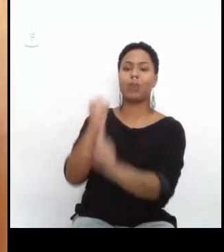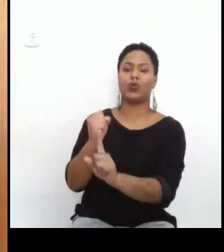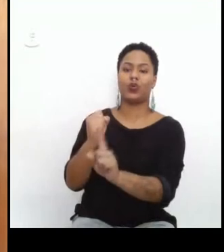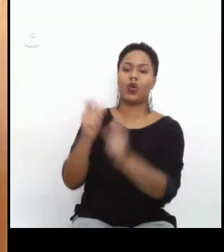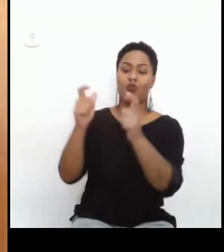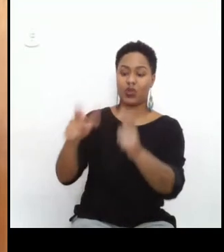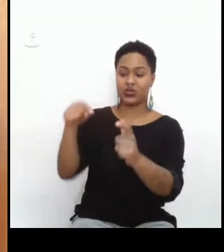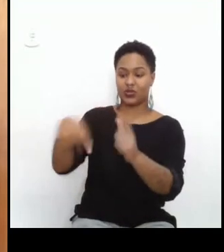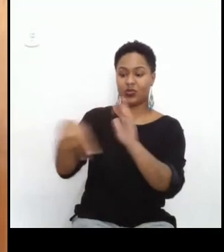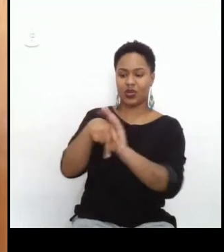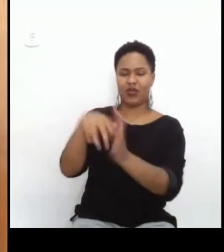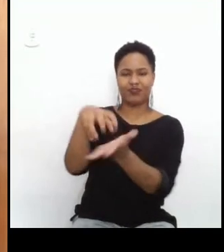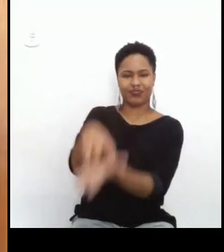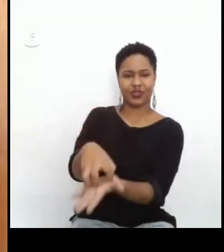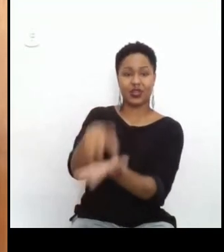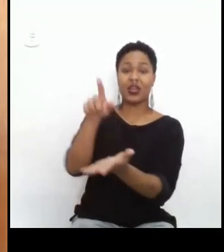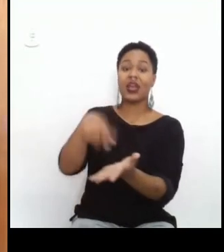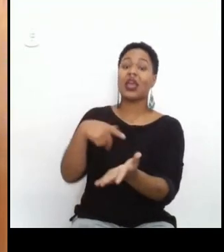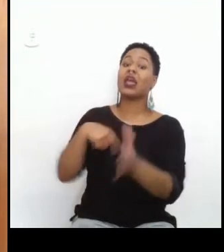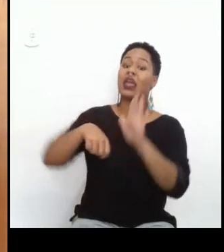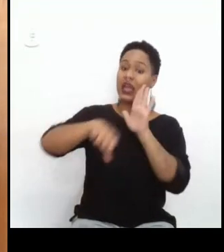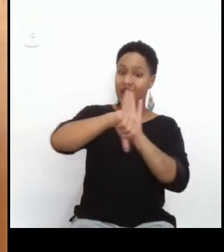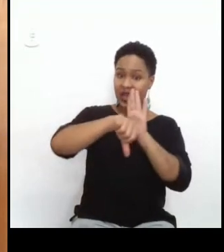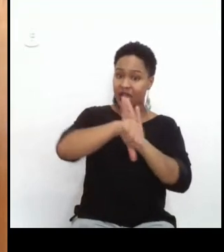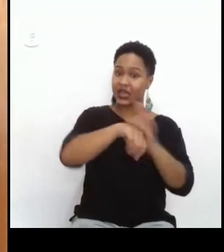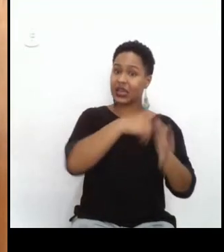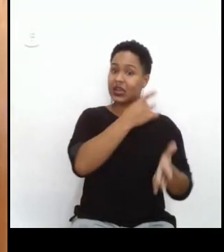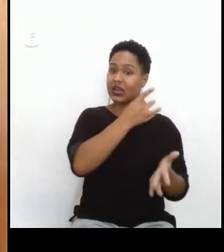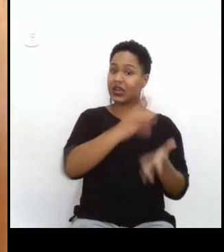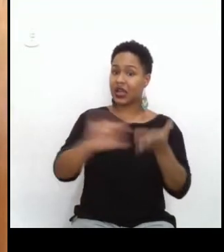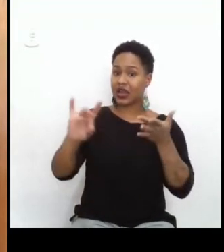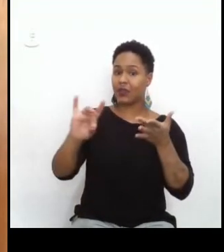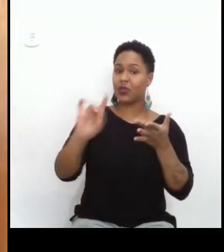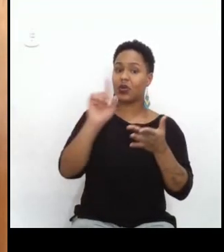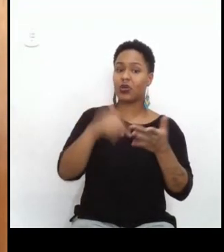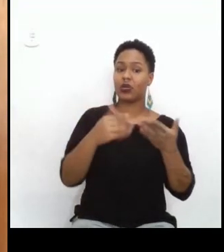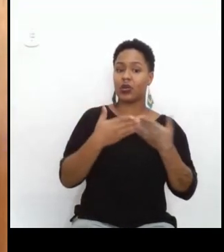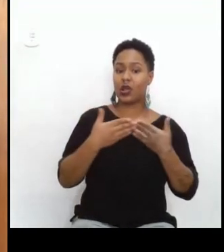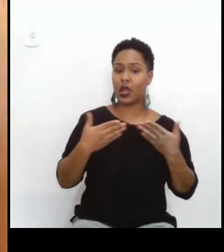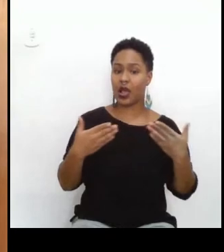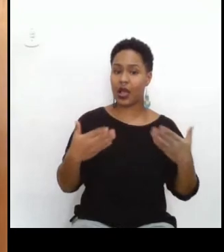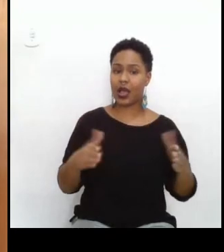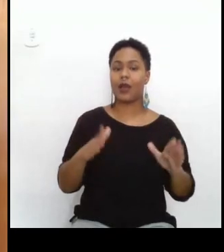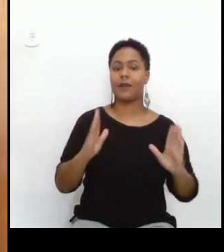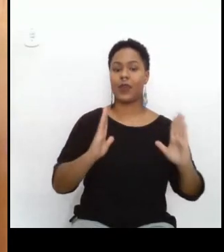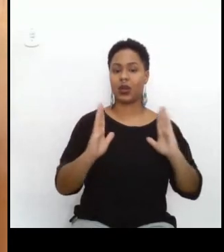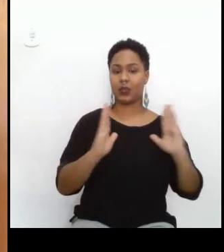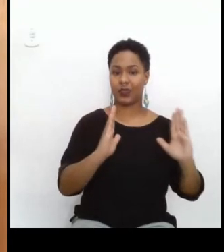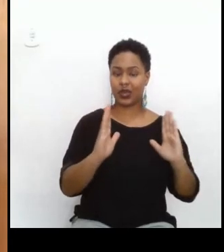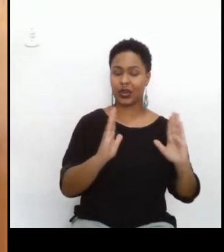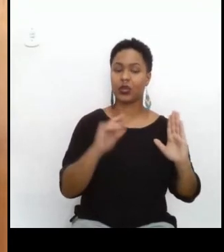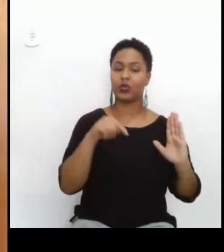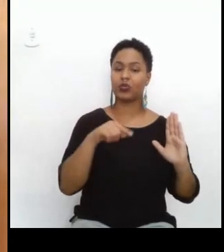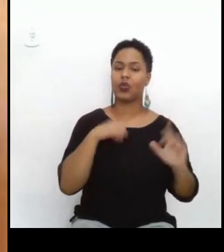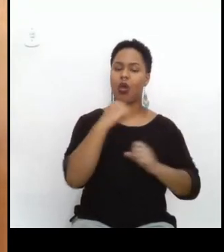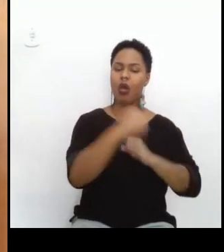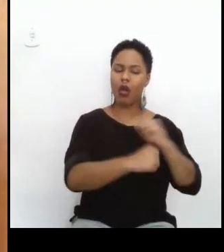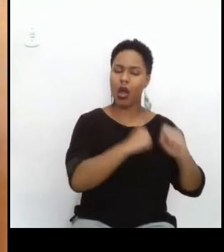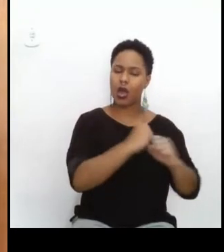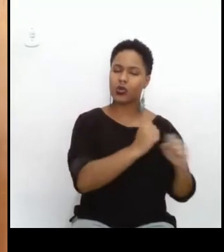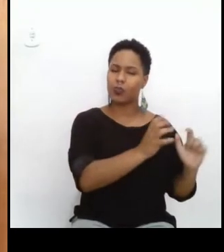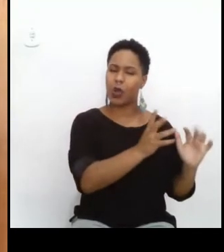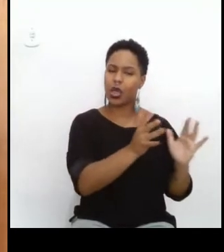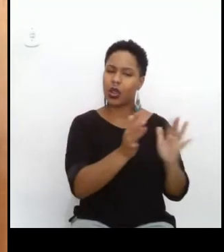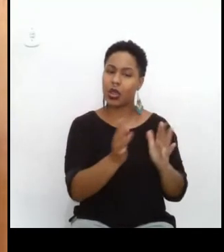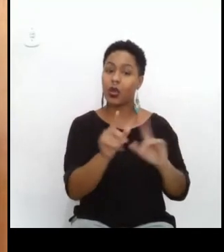clima de révellion abre durante esse tempo quando seu sonho é um amplo Elevate